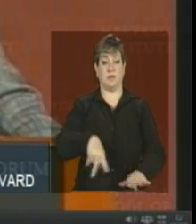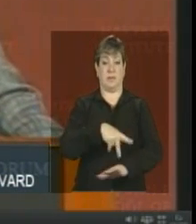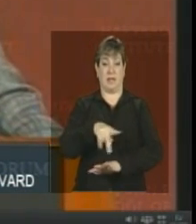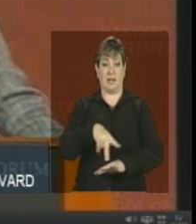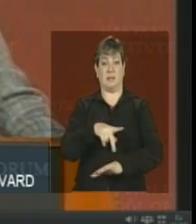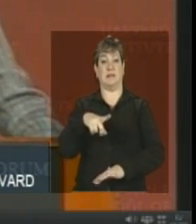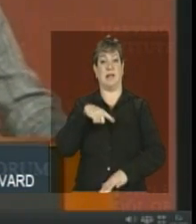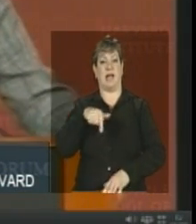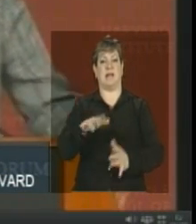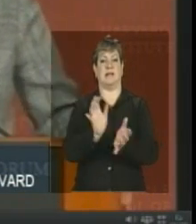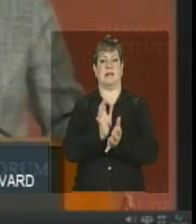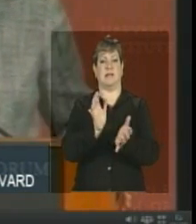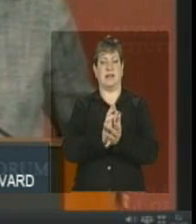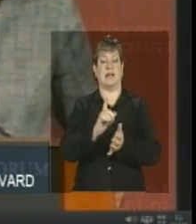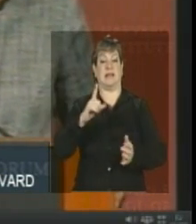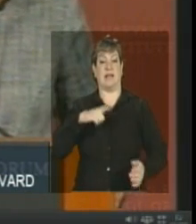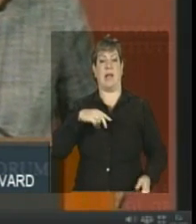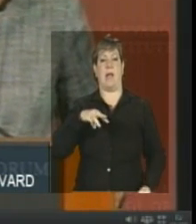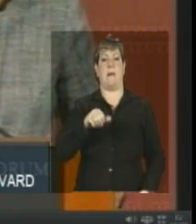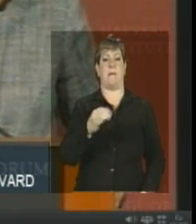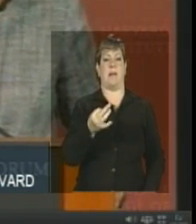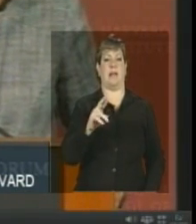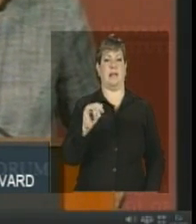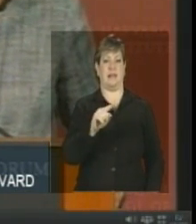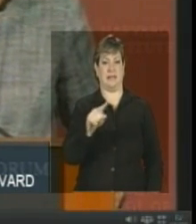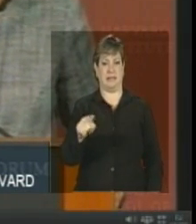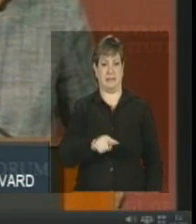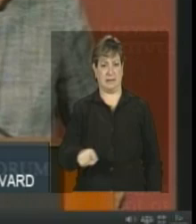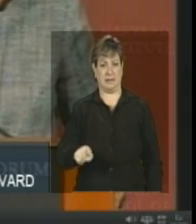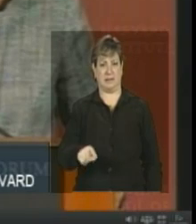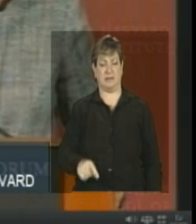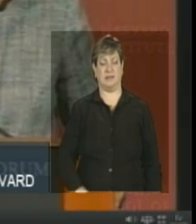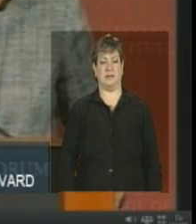Nós temos uma matriz